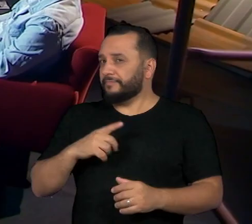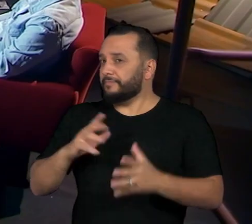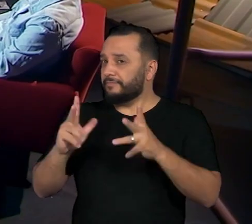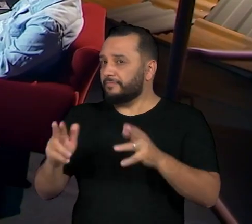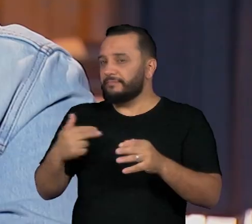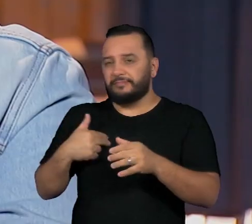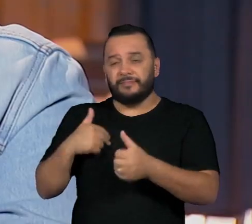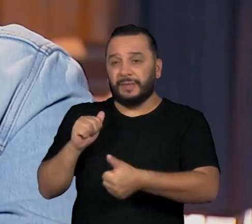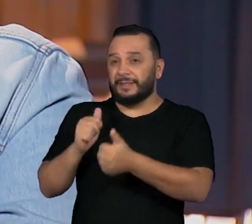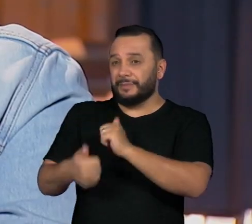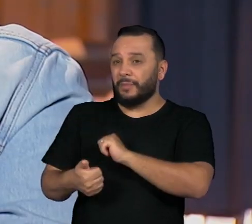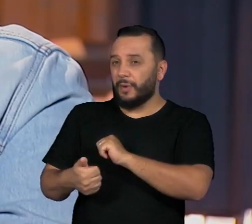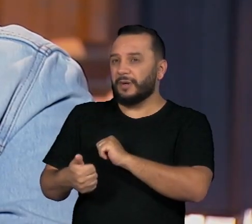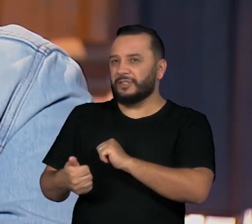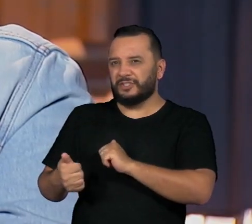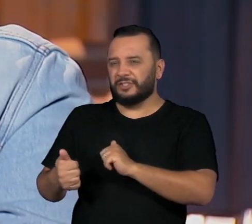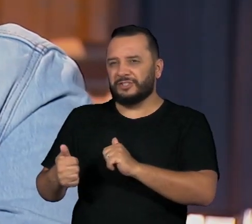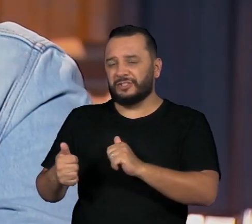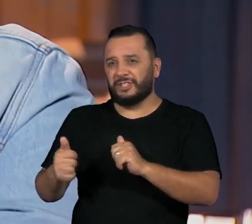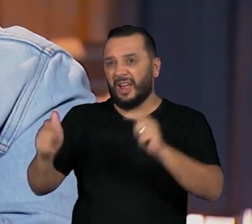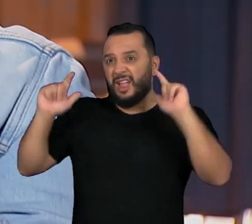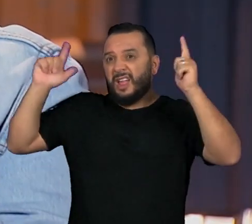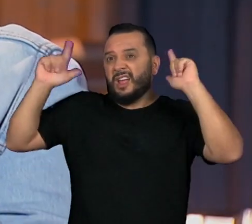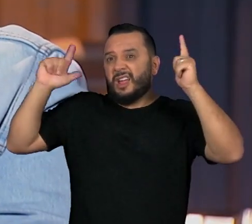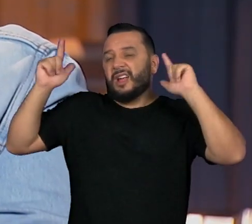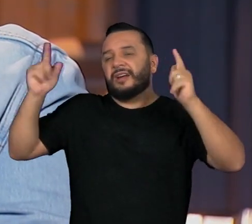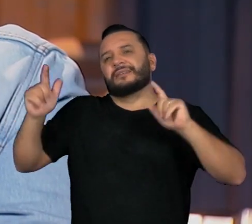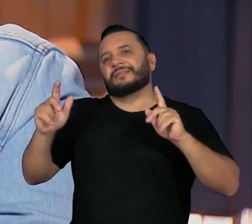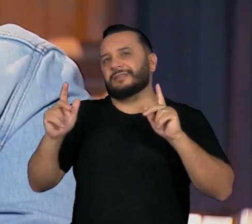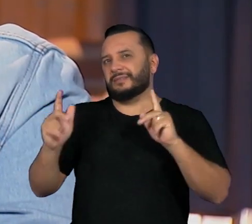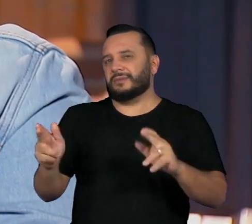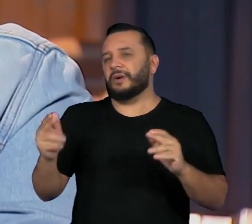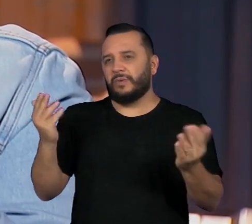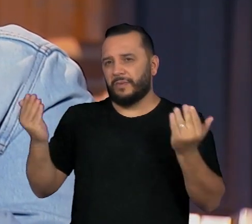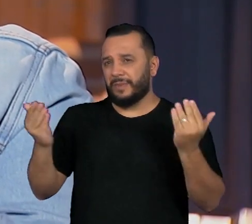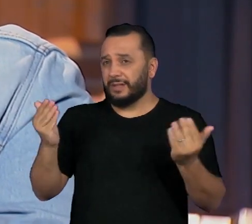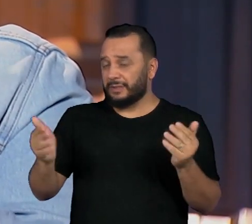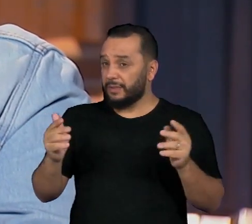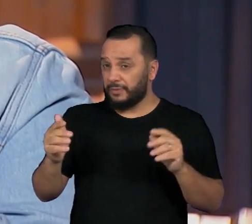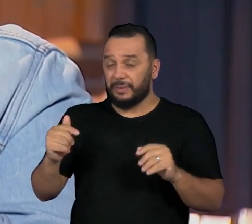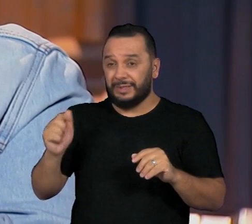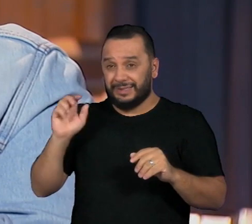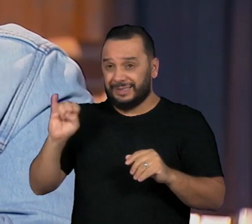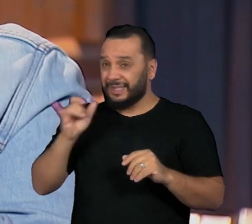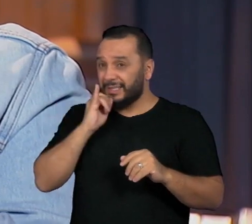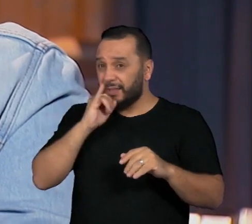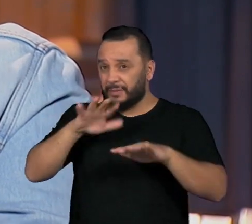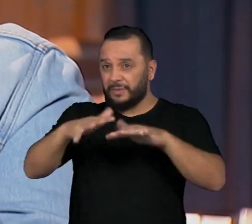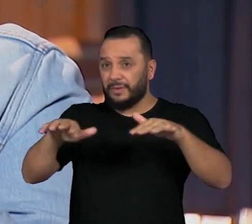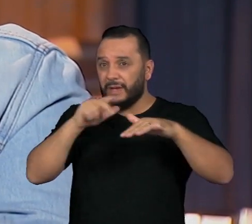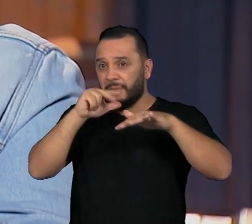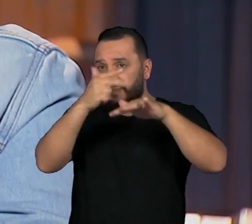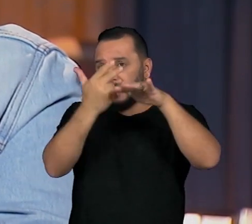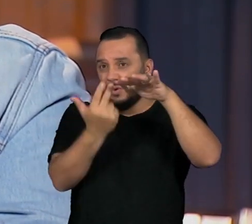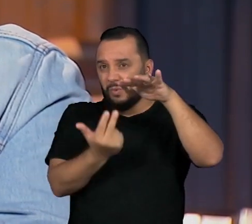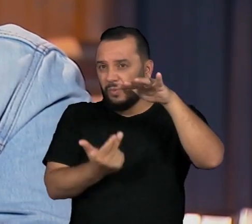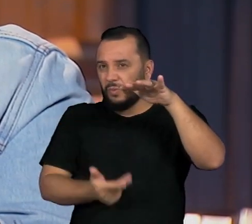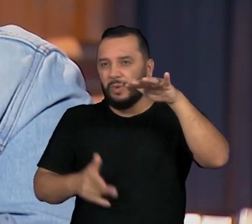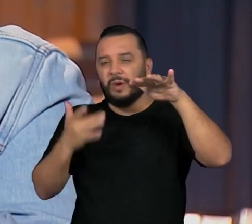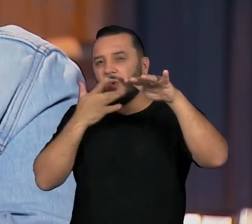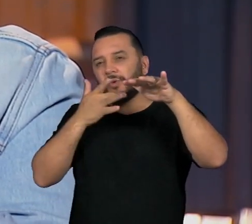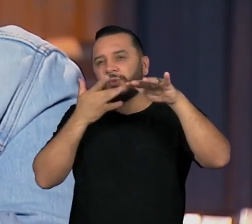radicais, a gente está falando... Eu acho que essa comparação é boa. É. Por quê? Porque fazer mergulho subaquático é